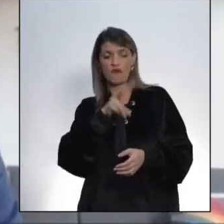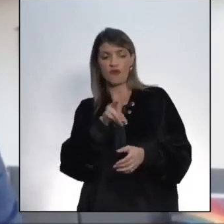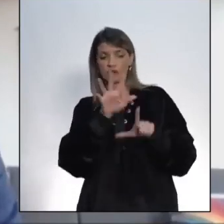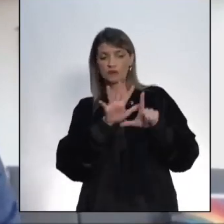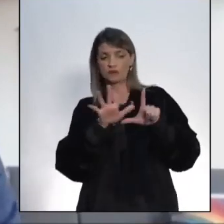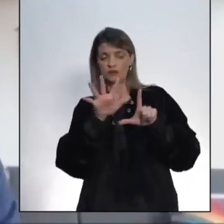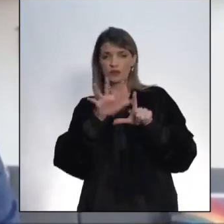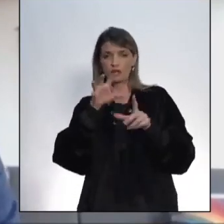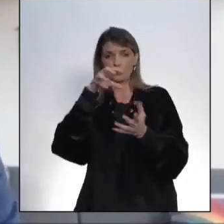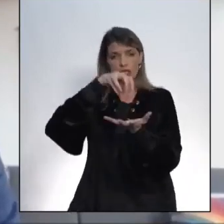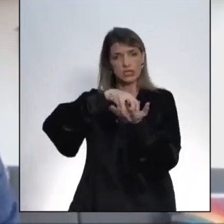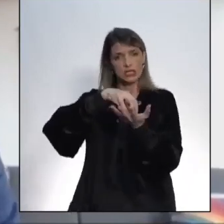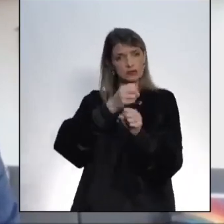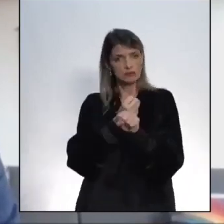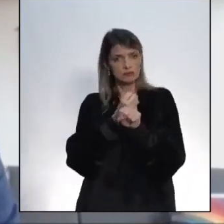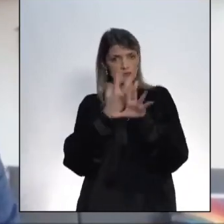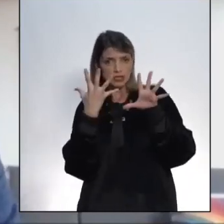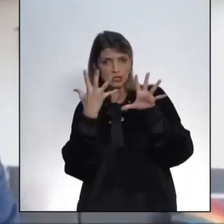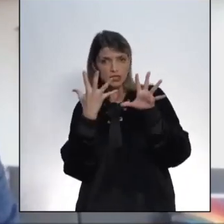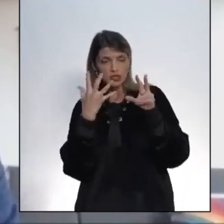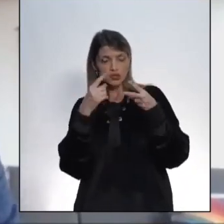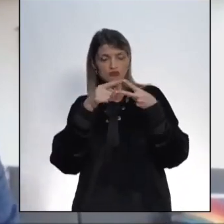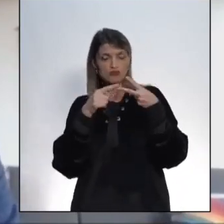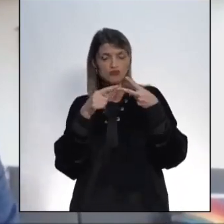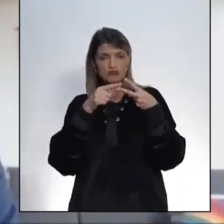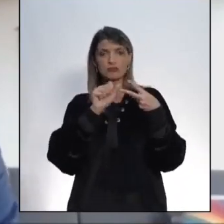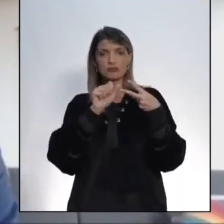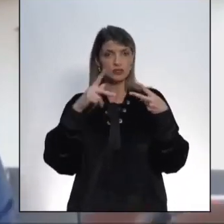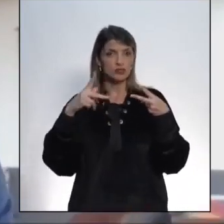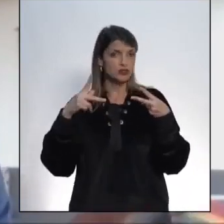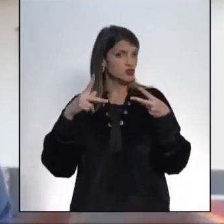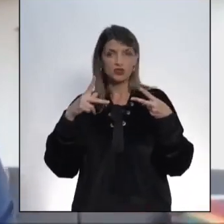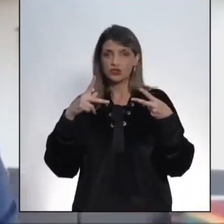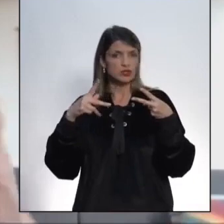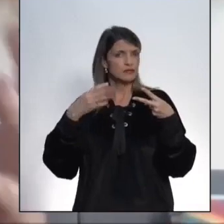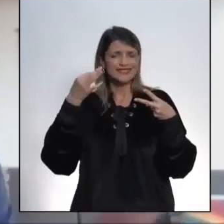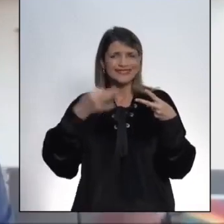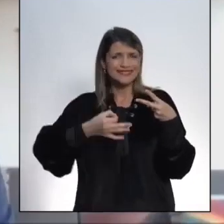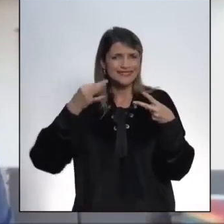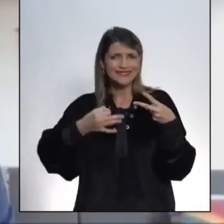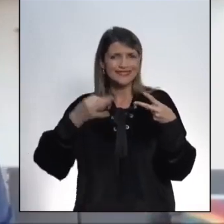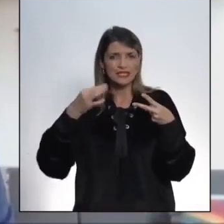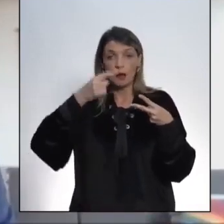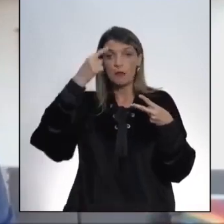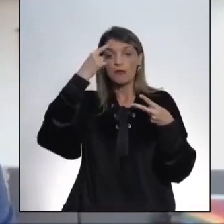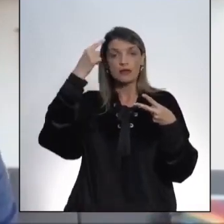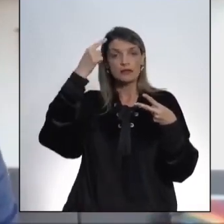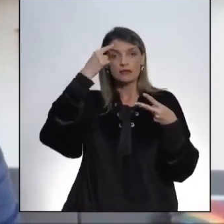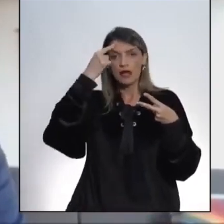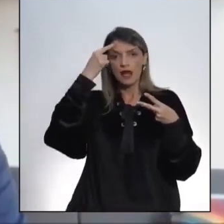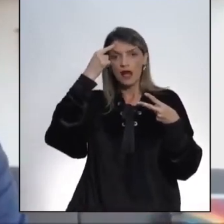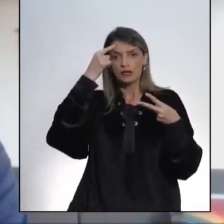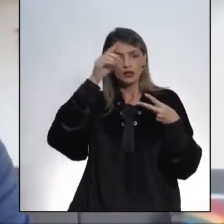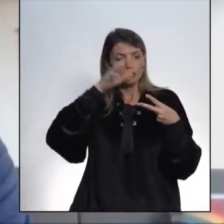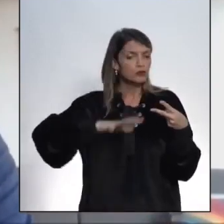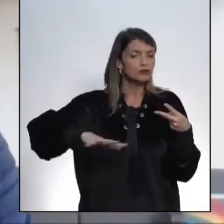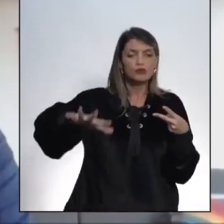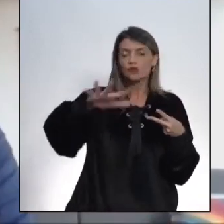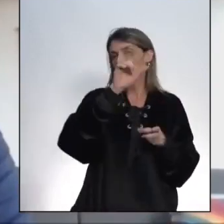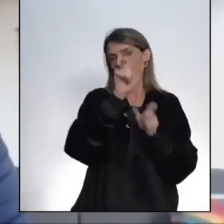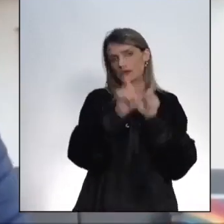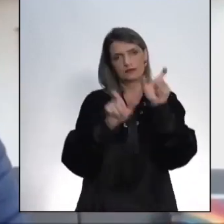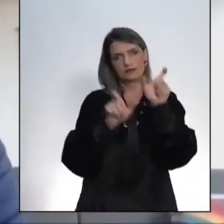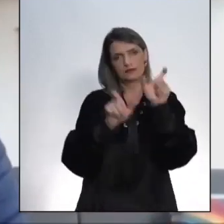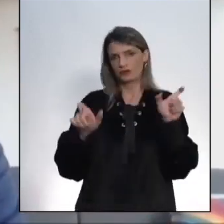de Mídias, os 2 aplicativos, eu tenho toda certeza que eles foram pensados também olhando para isso. Ou